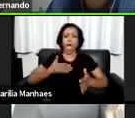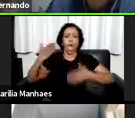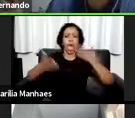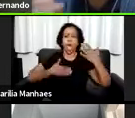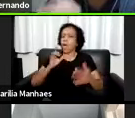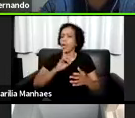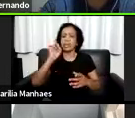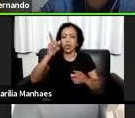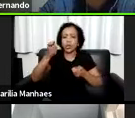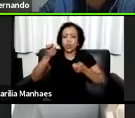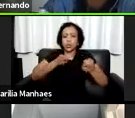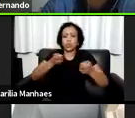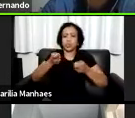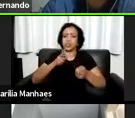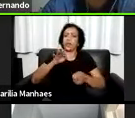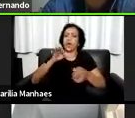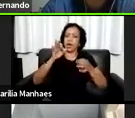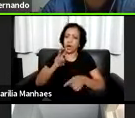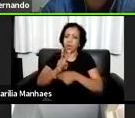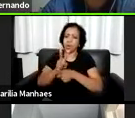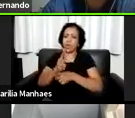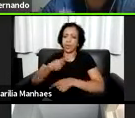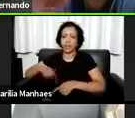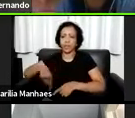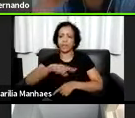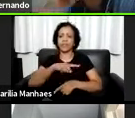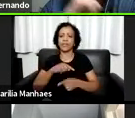no controle. Pastor Samuel e depois o pastor Fausto.